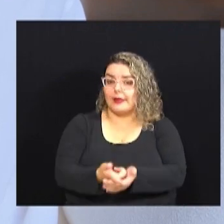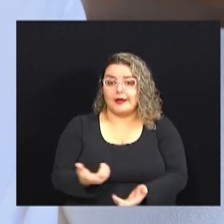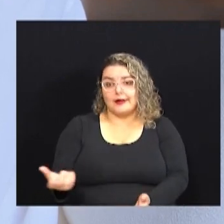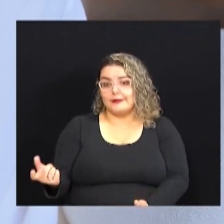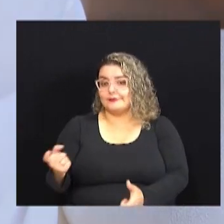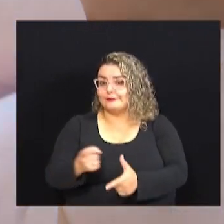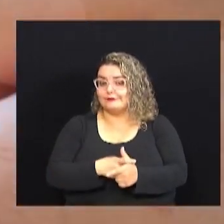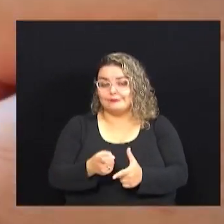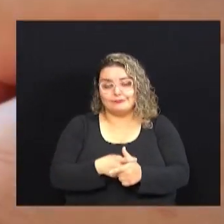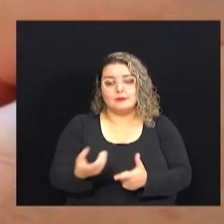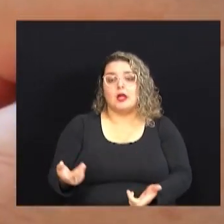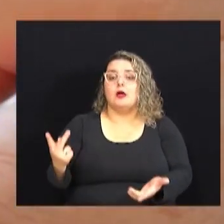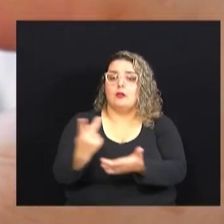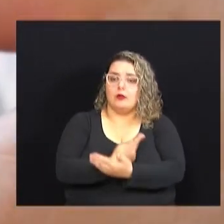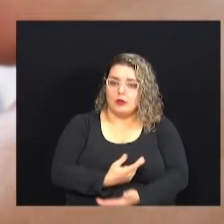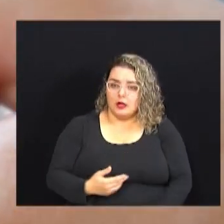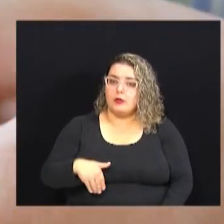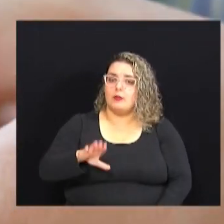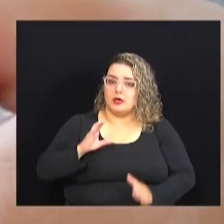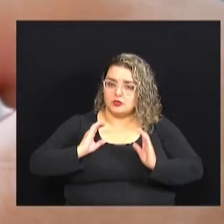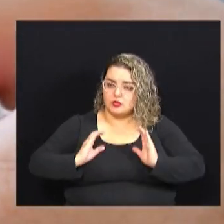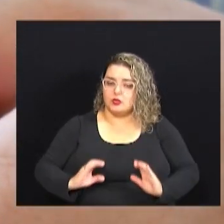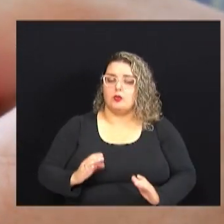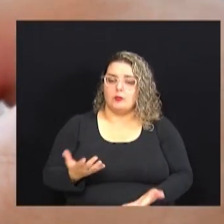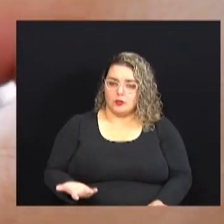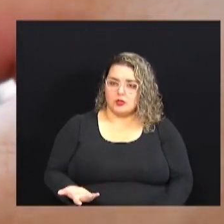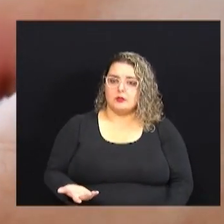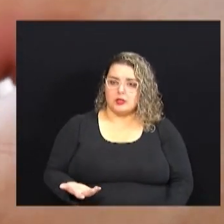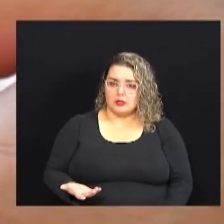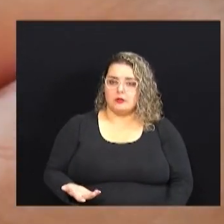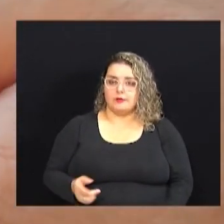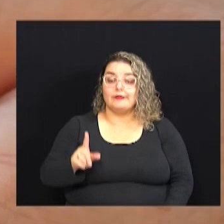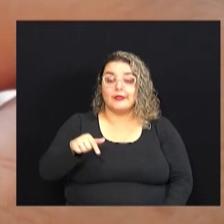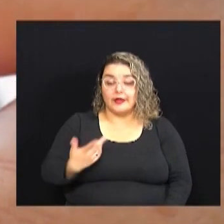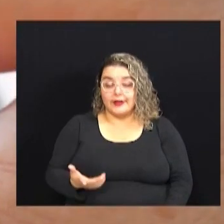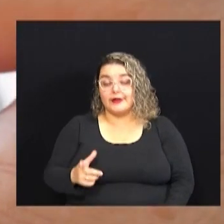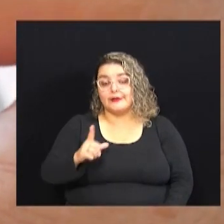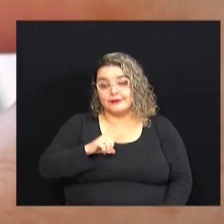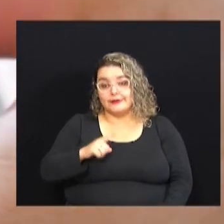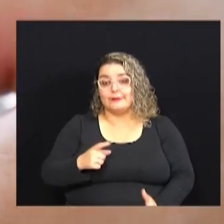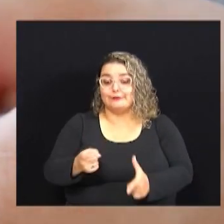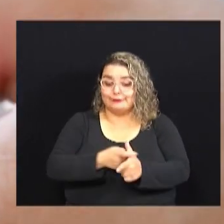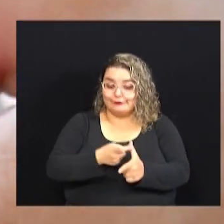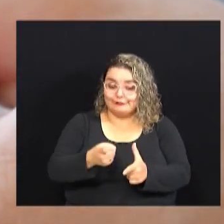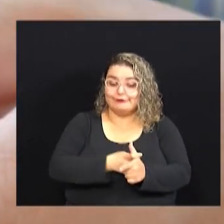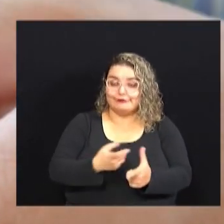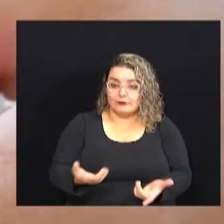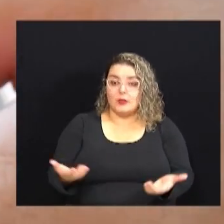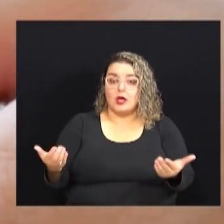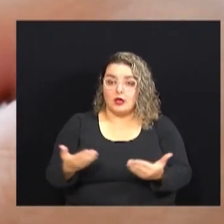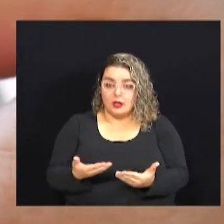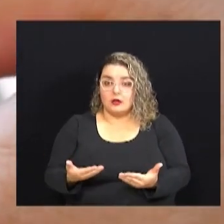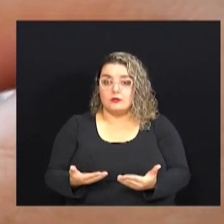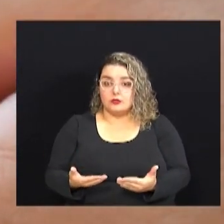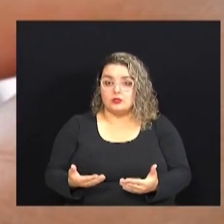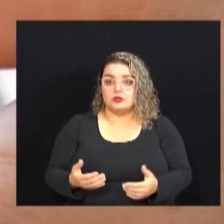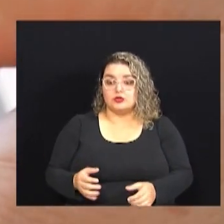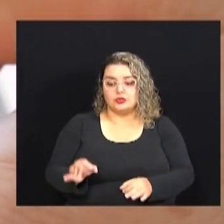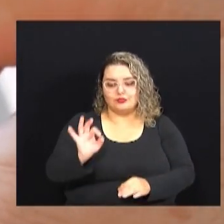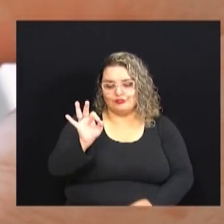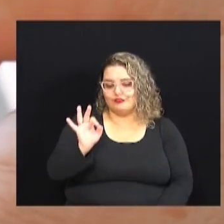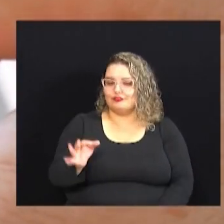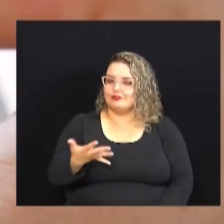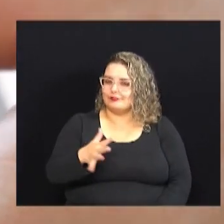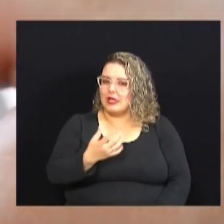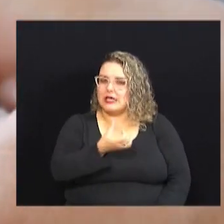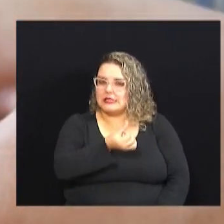contas. Então aí começa, é um erro mais comportamental, né? E aí isso acaba levando ao endividamento, né? Que hoje está numa proporção de em